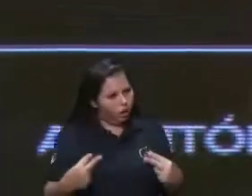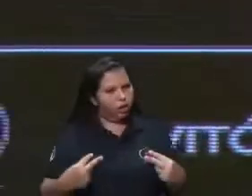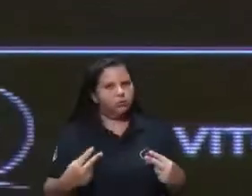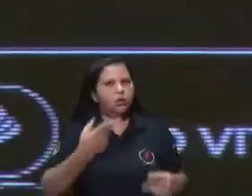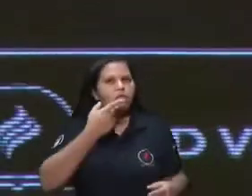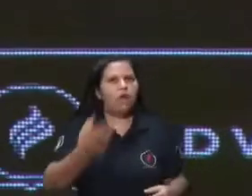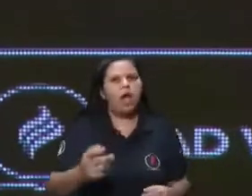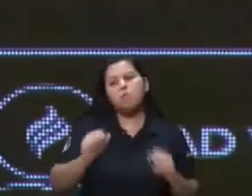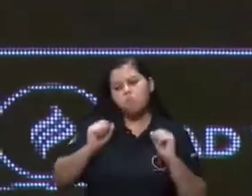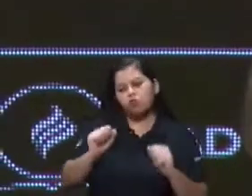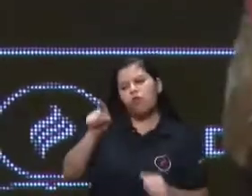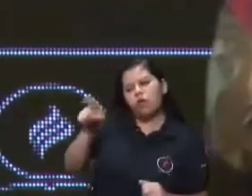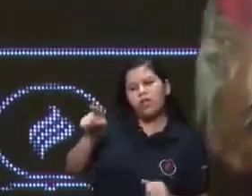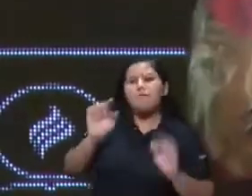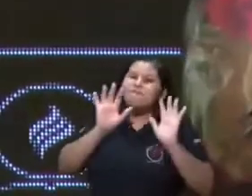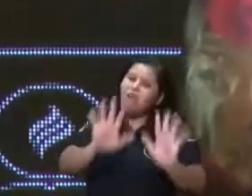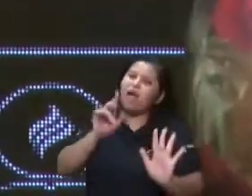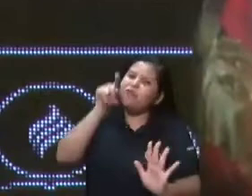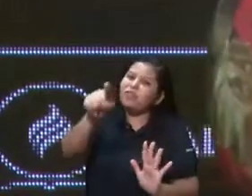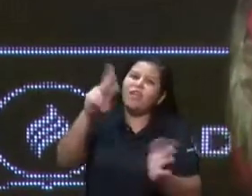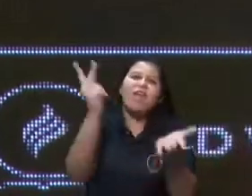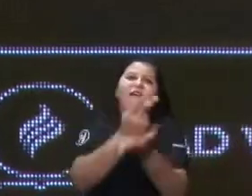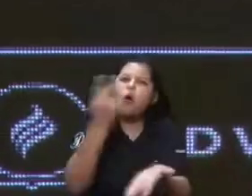Mas você errou.